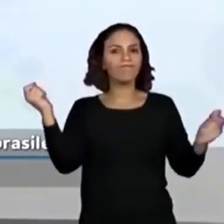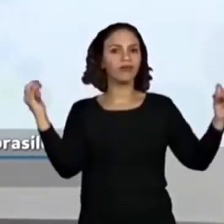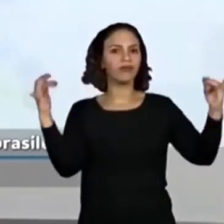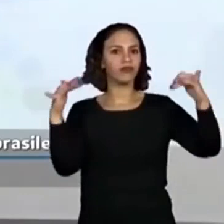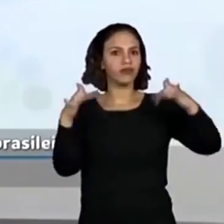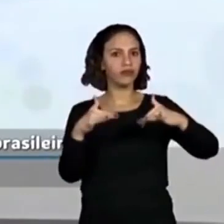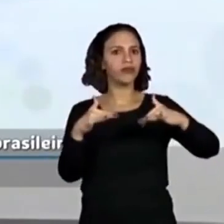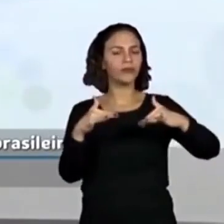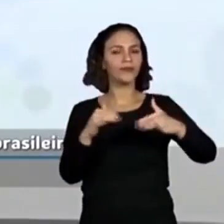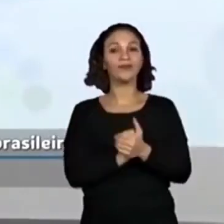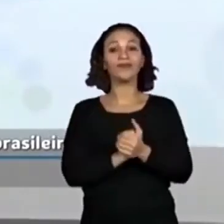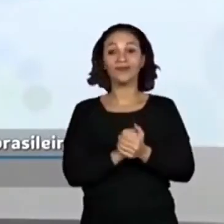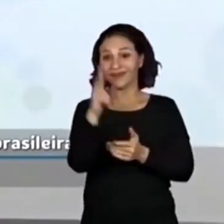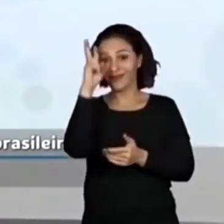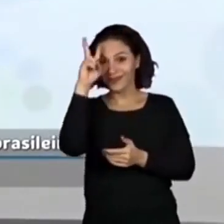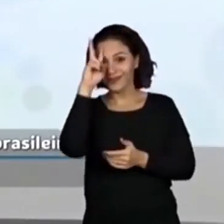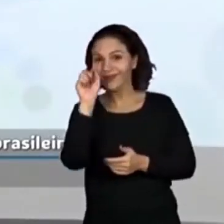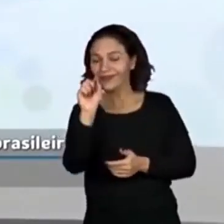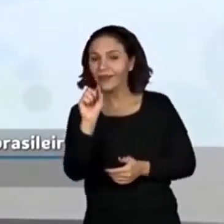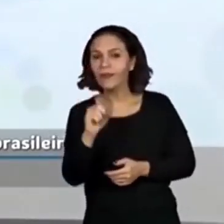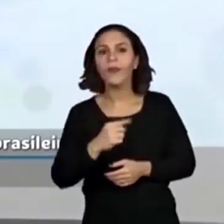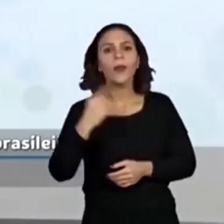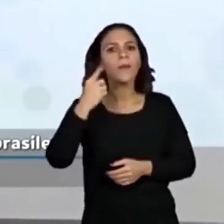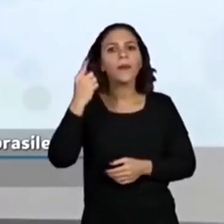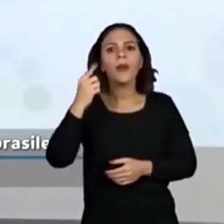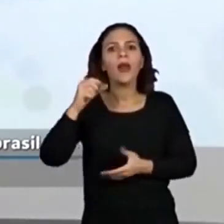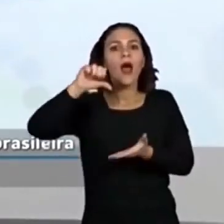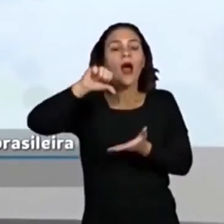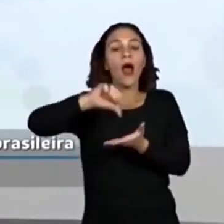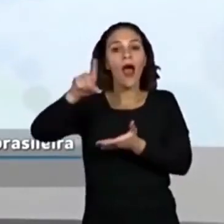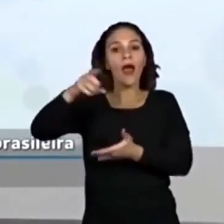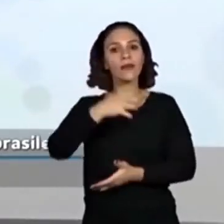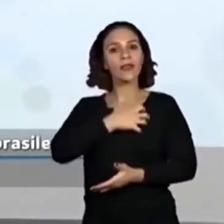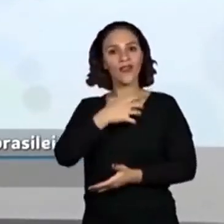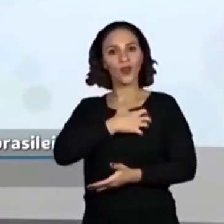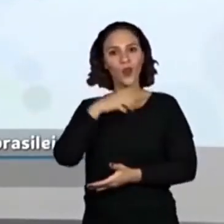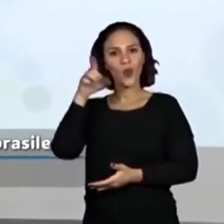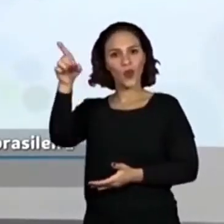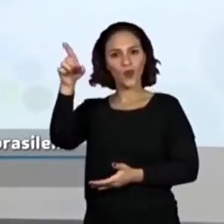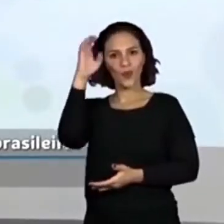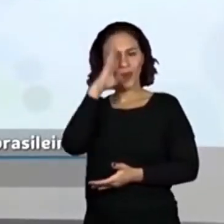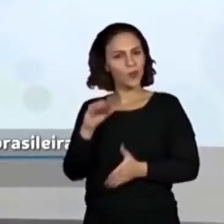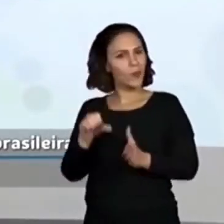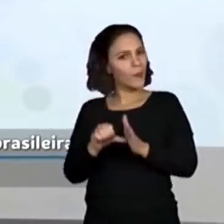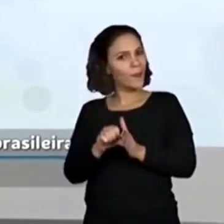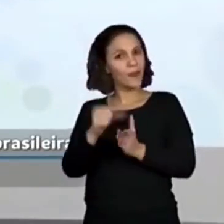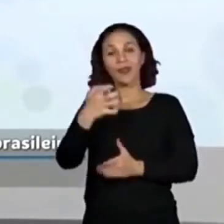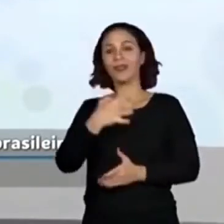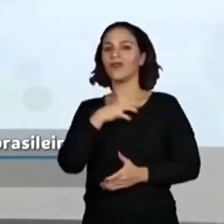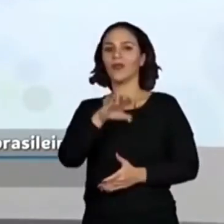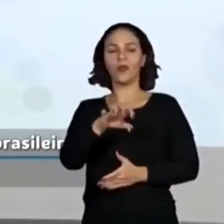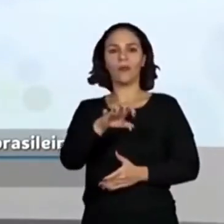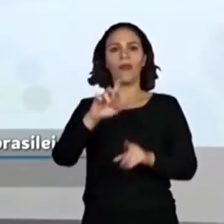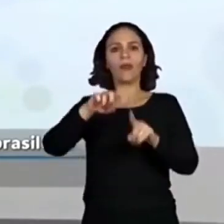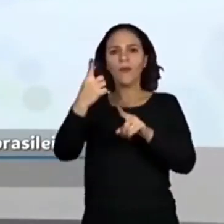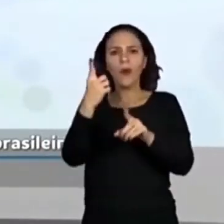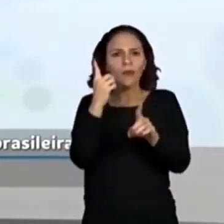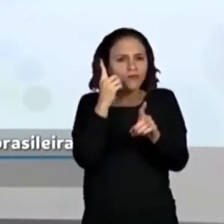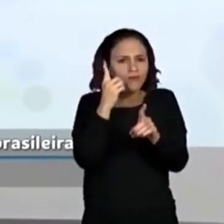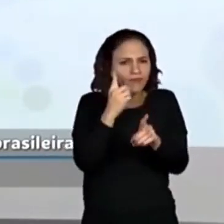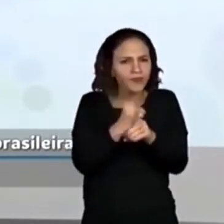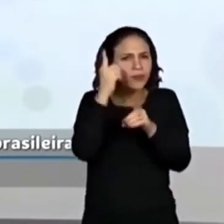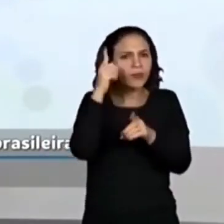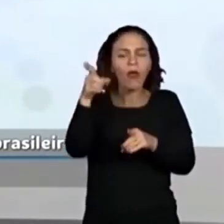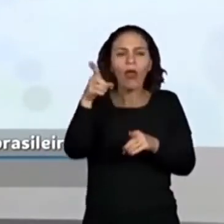é que, lembrando aqui, que a primeira capital foi em Salvador, e após o descobrimento das minas em